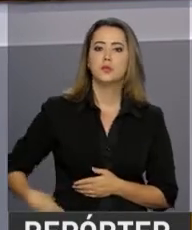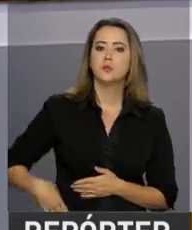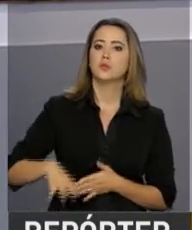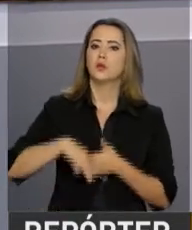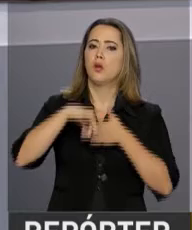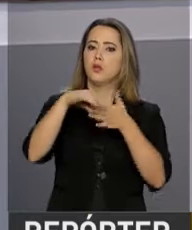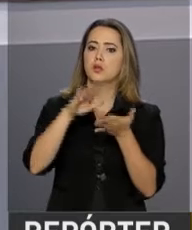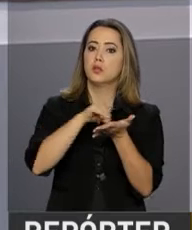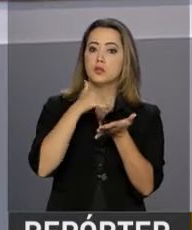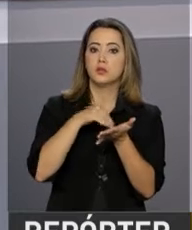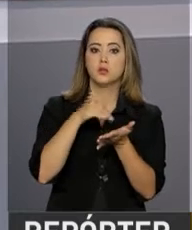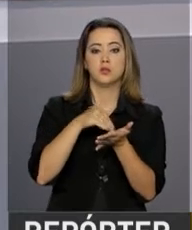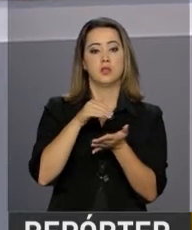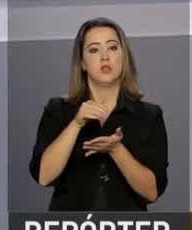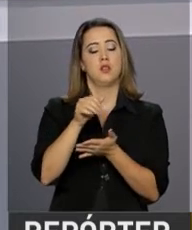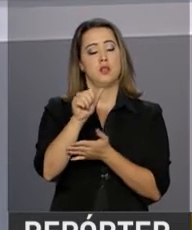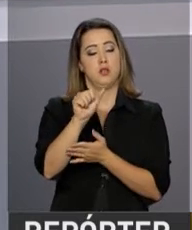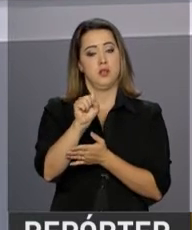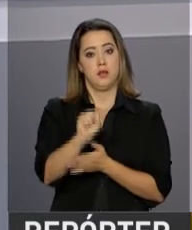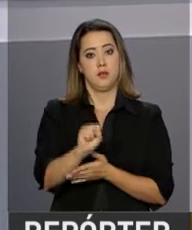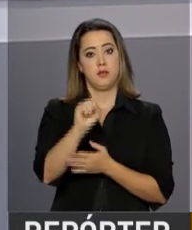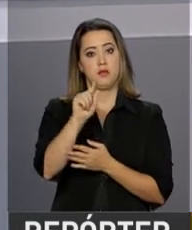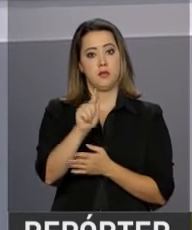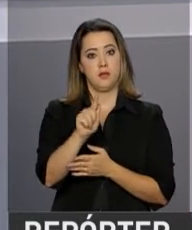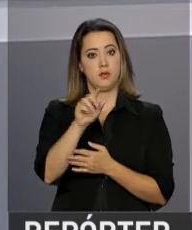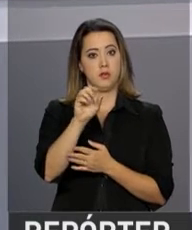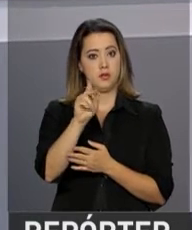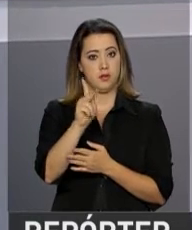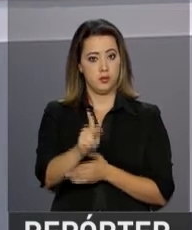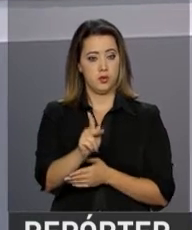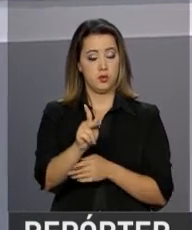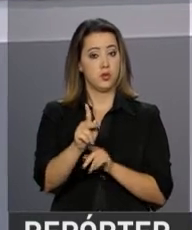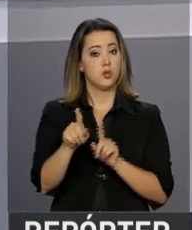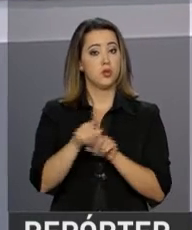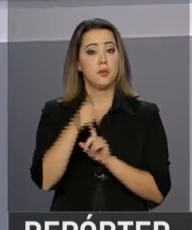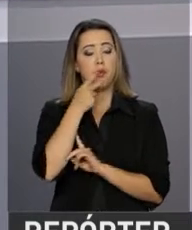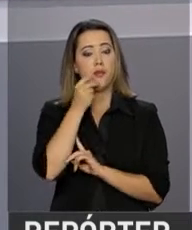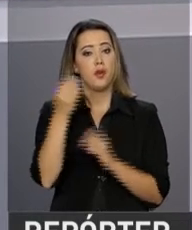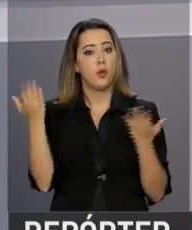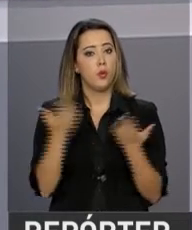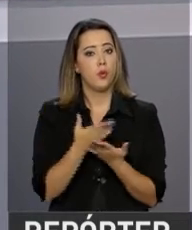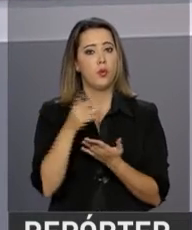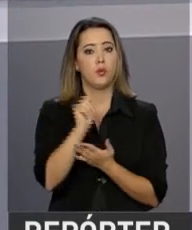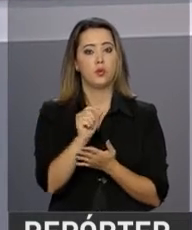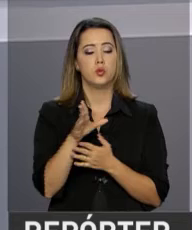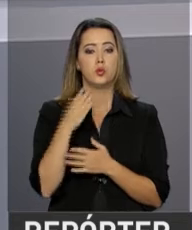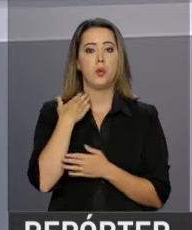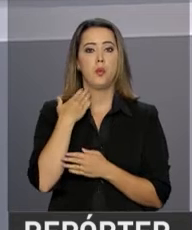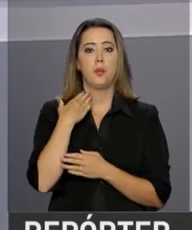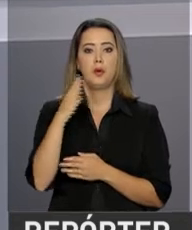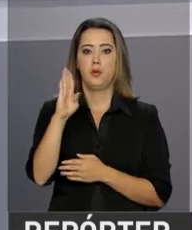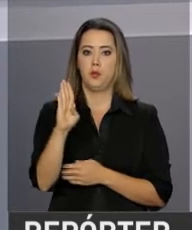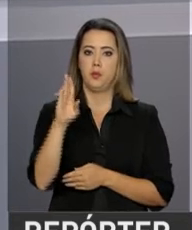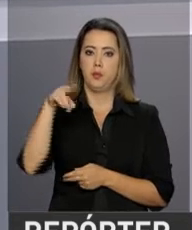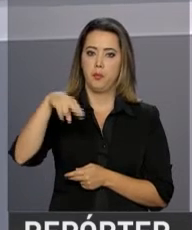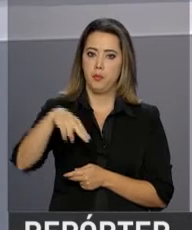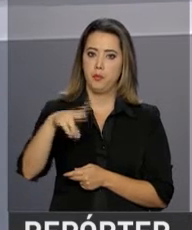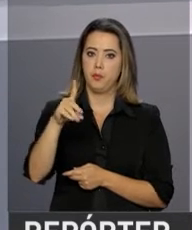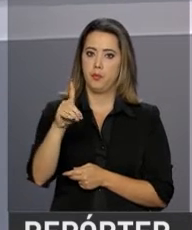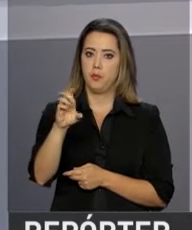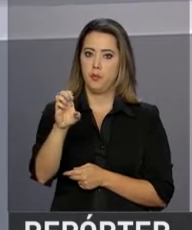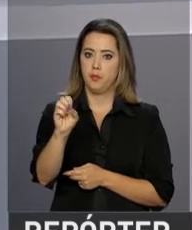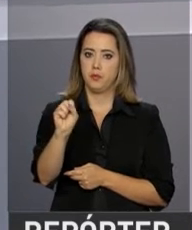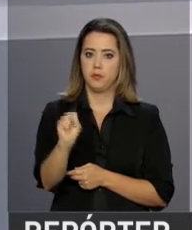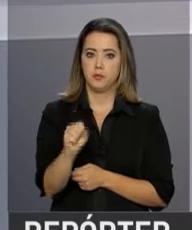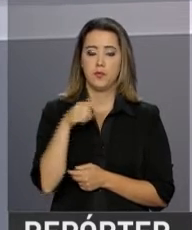chefe da secretaria geral da presidência da república moreira franco disse hoje que o banco nacional de desenvolvimento econômico e social